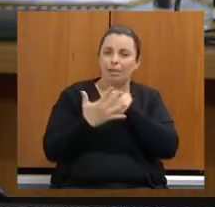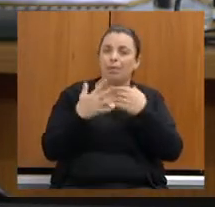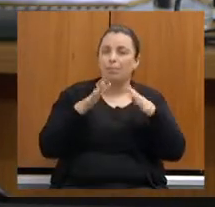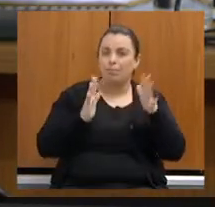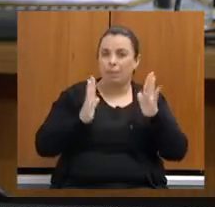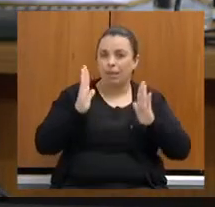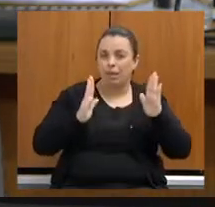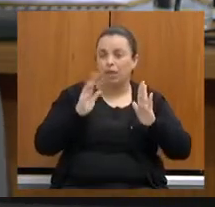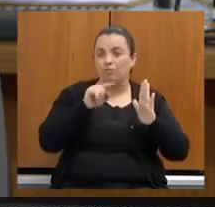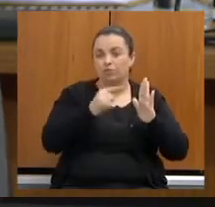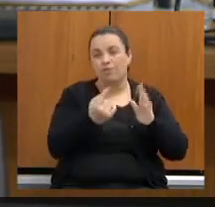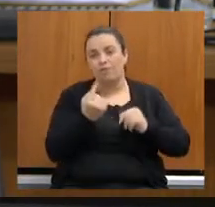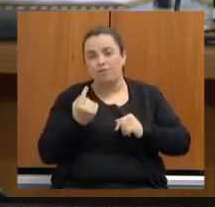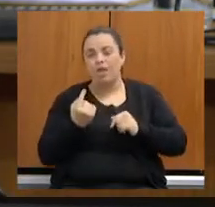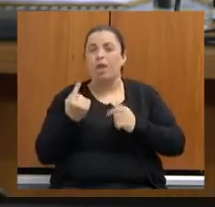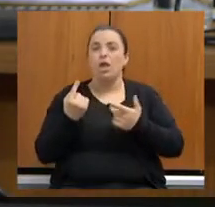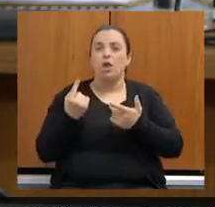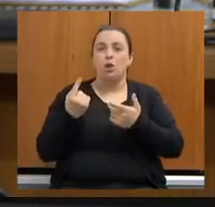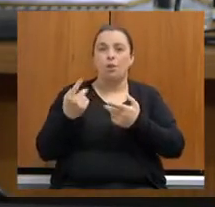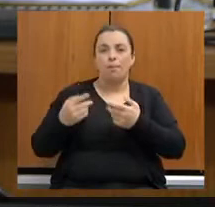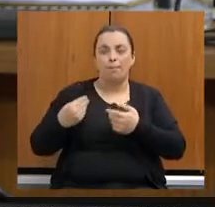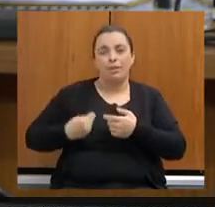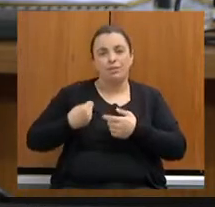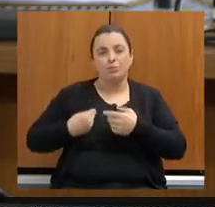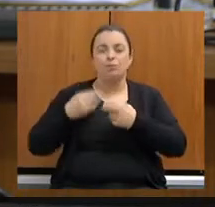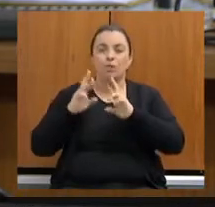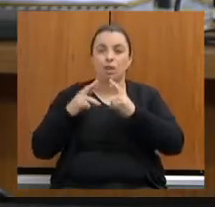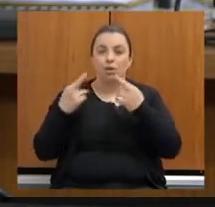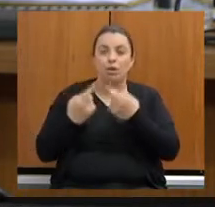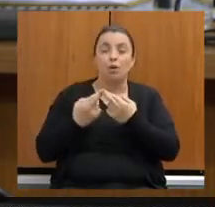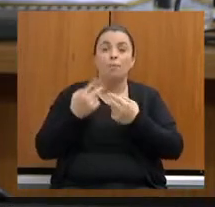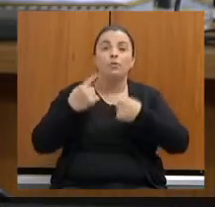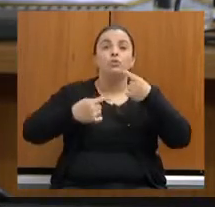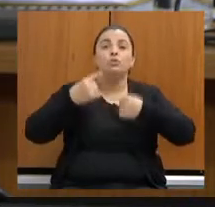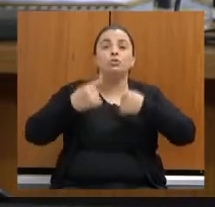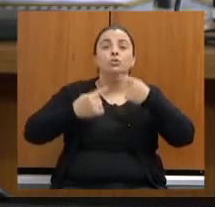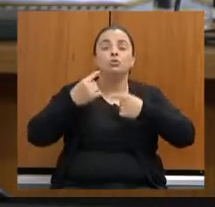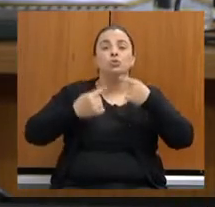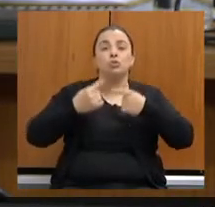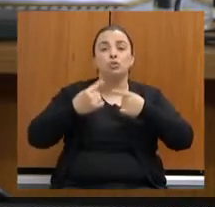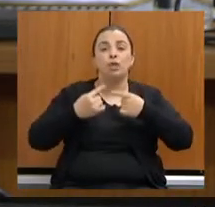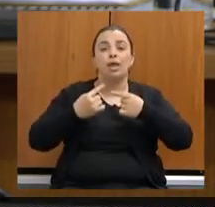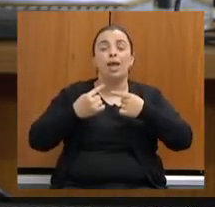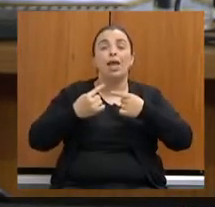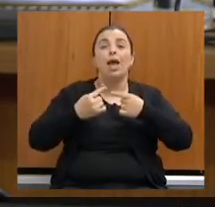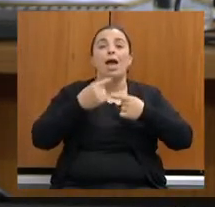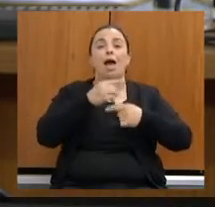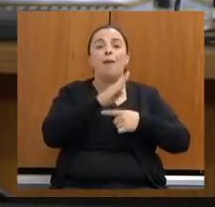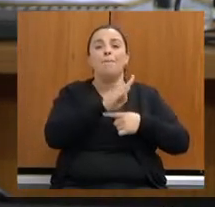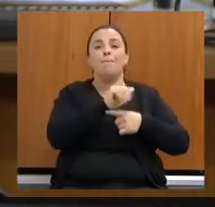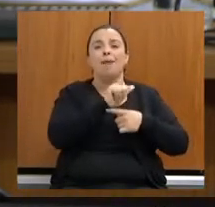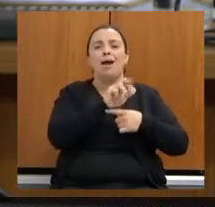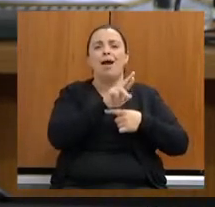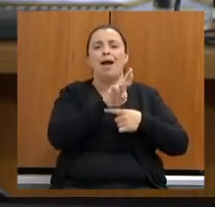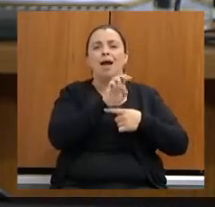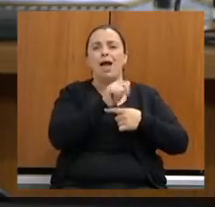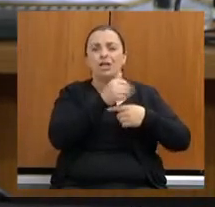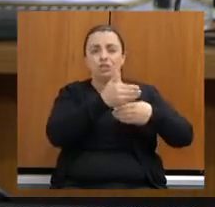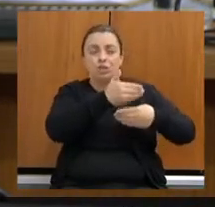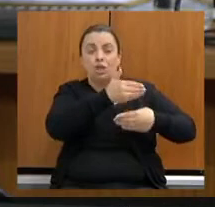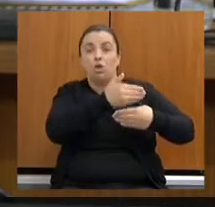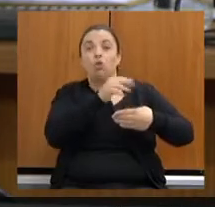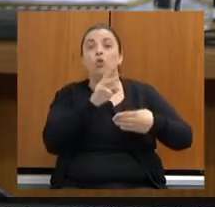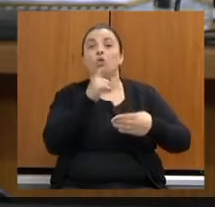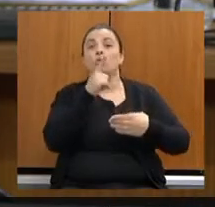dessa reunião para discutir a barragem no rio Setúbal O que é uma barragem que foi feita que